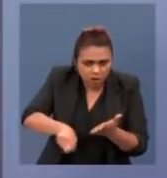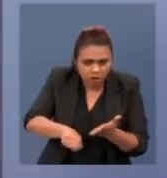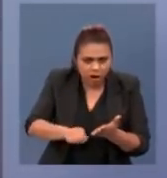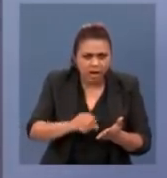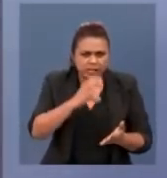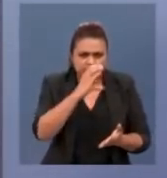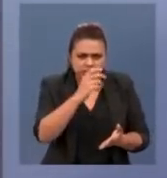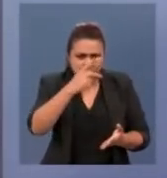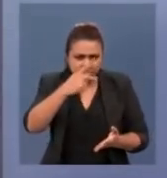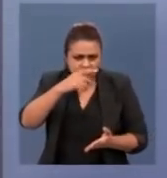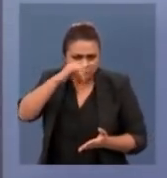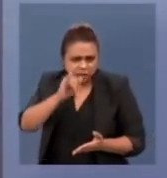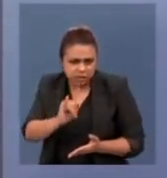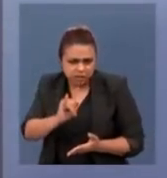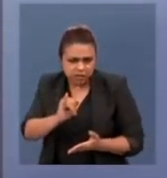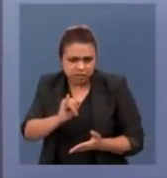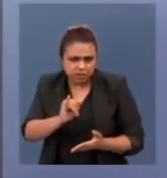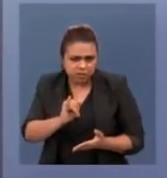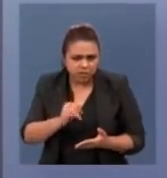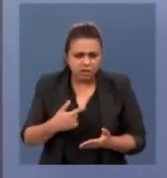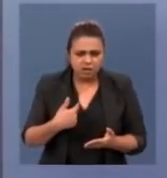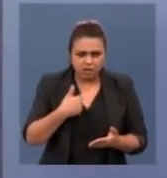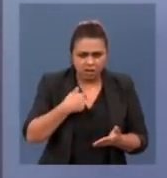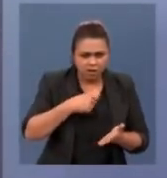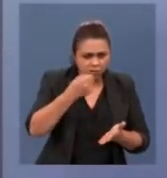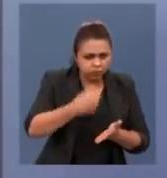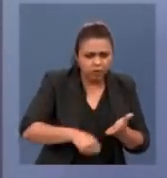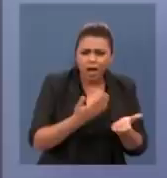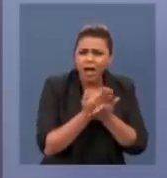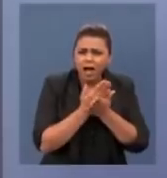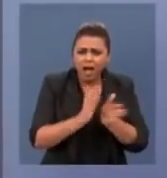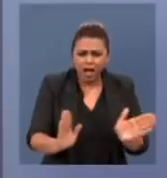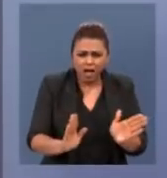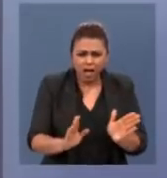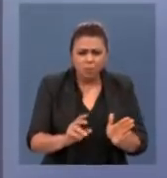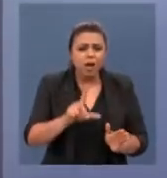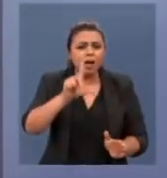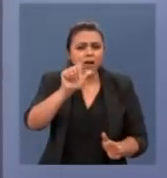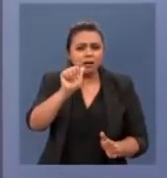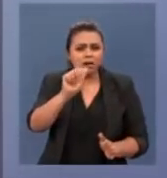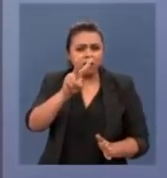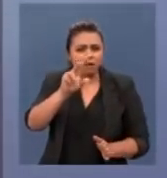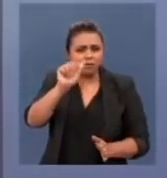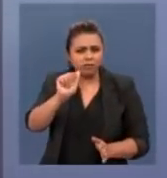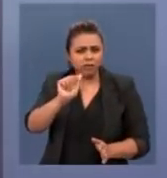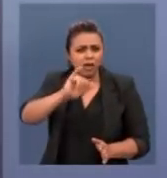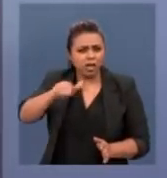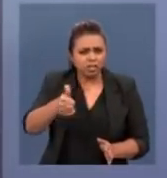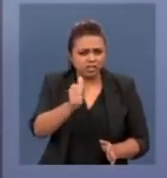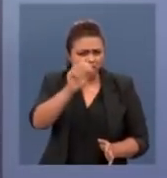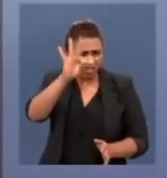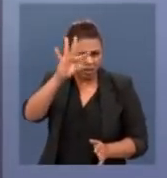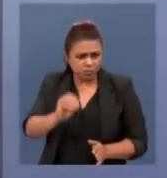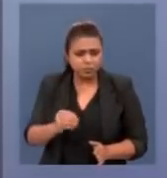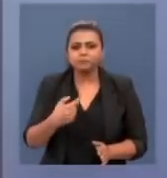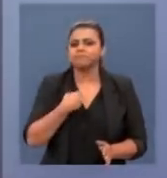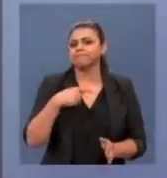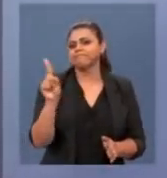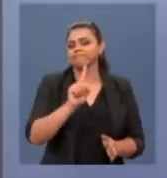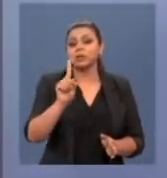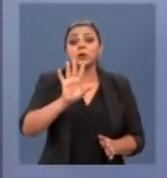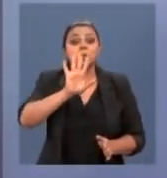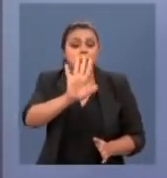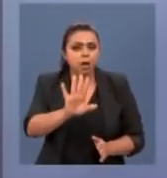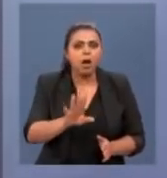pra instalar em ver acabar com a lava jato andré eu não assinei sete deputados federais assinaram